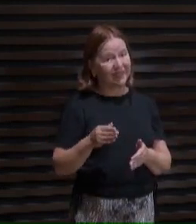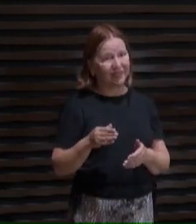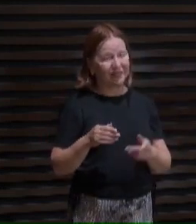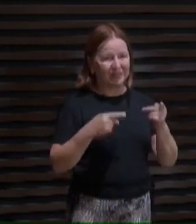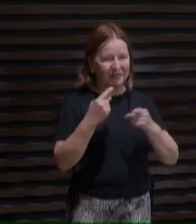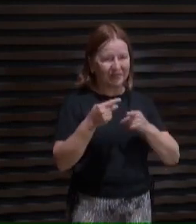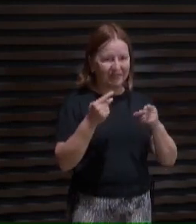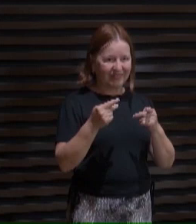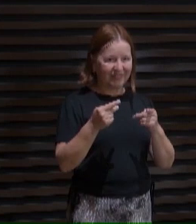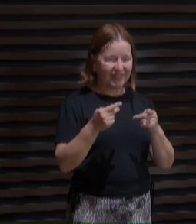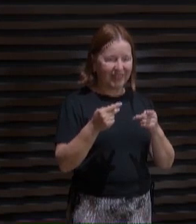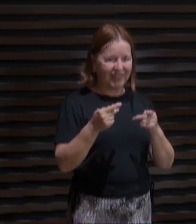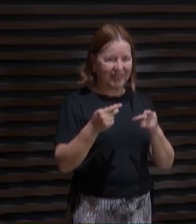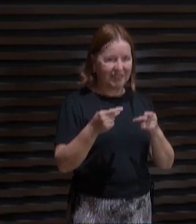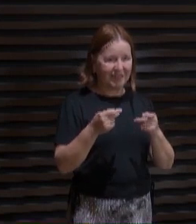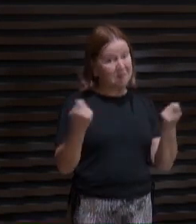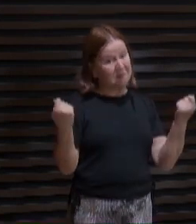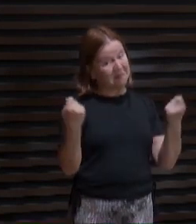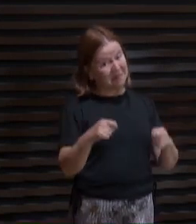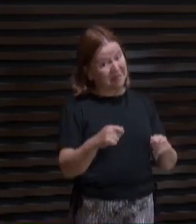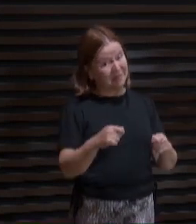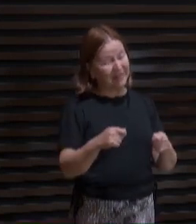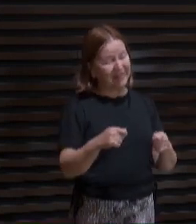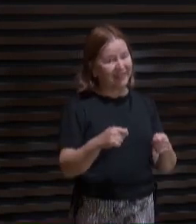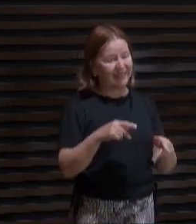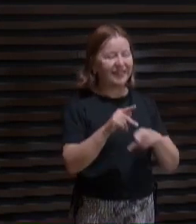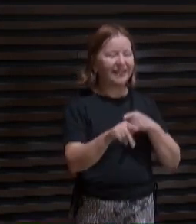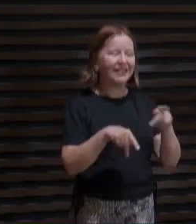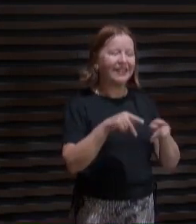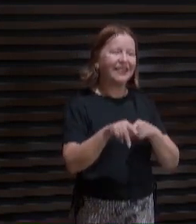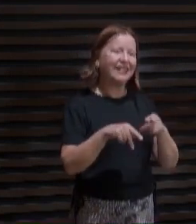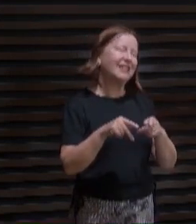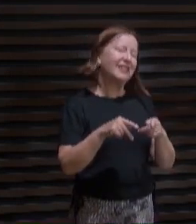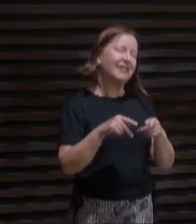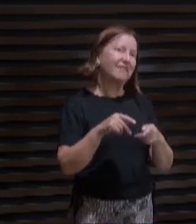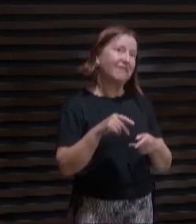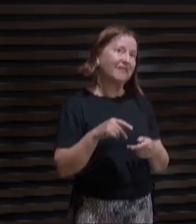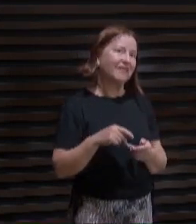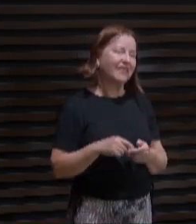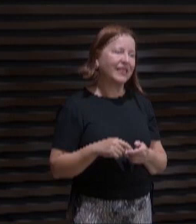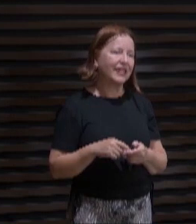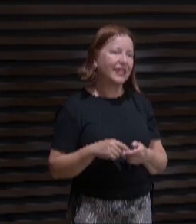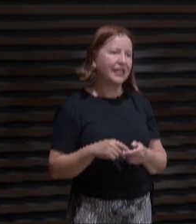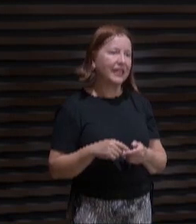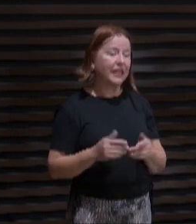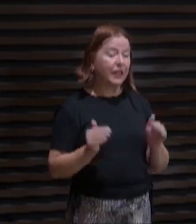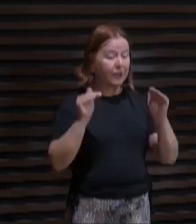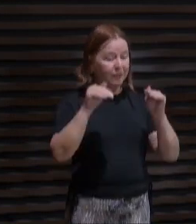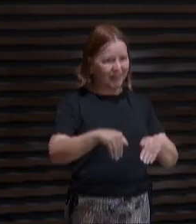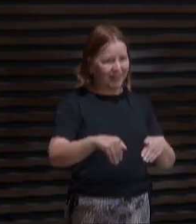de possibilidades que as pessoas vão, e ele vai, no final diz